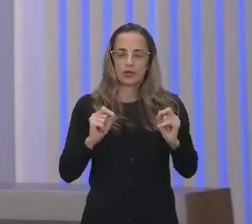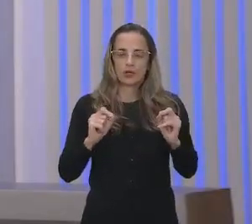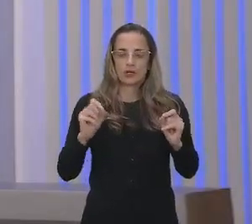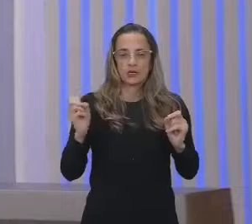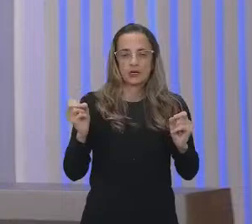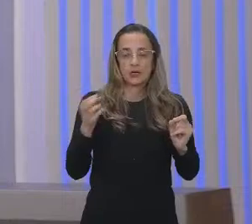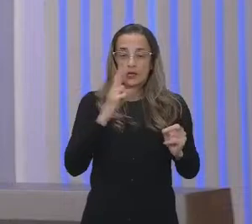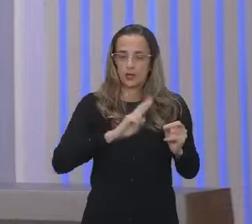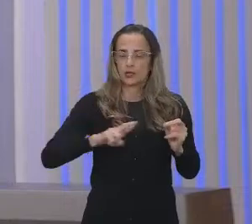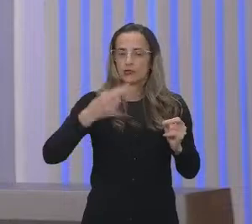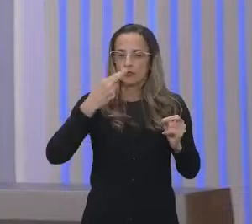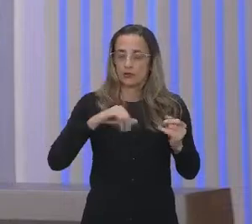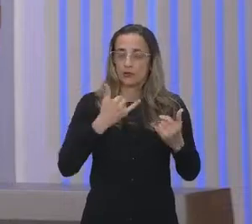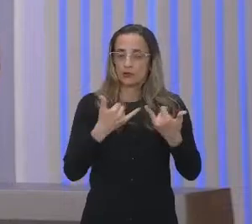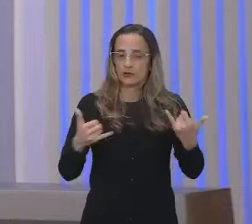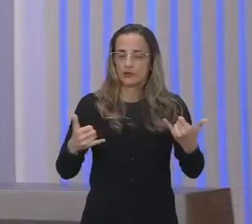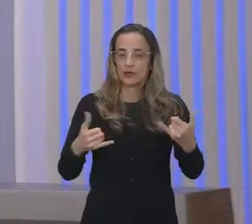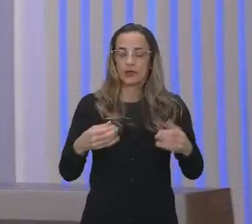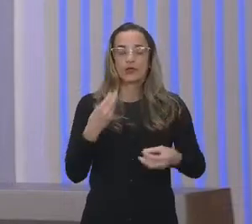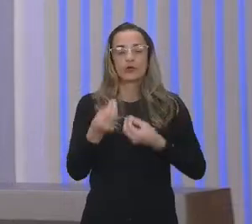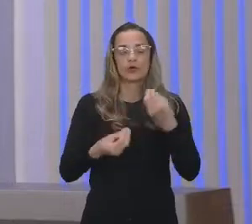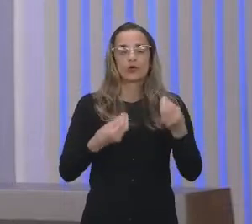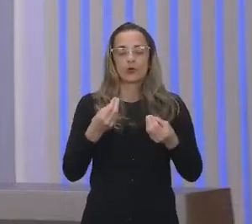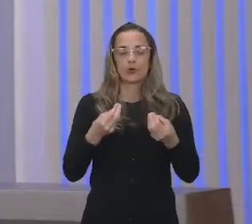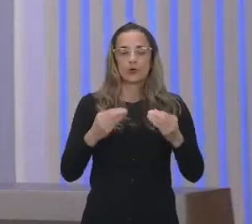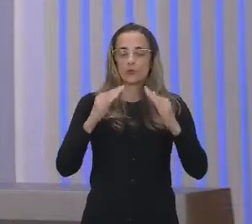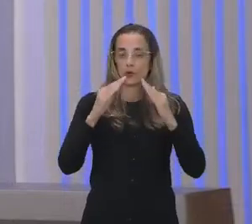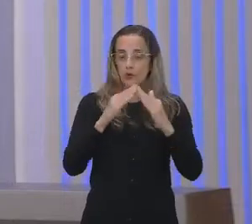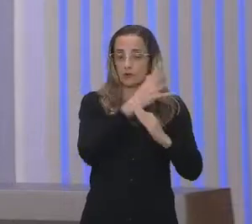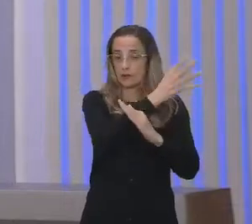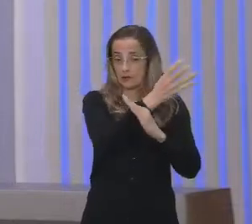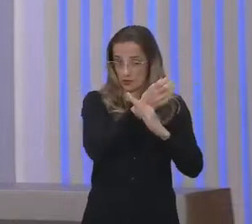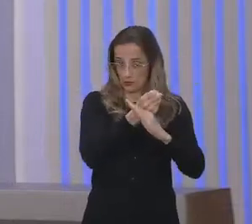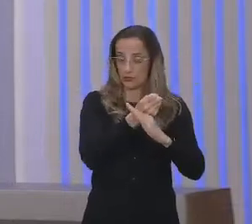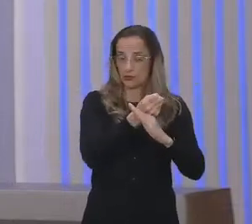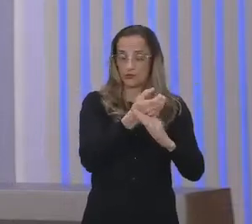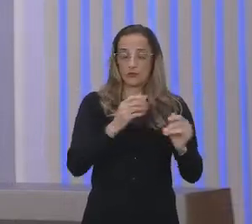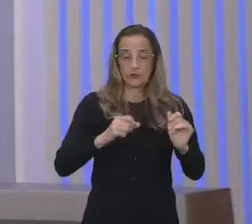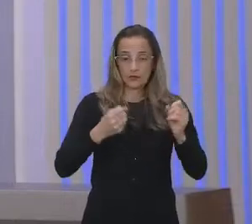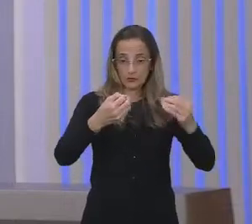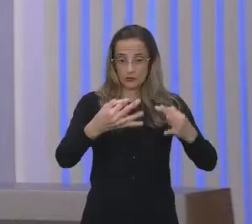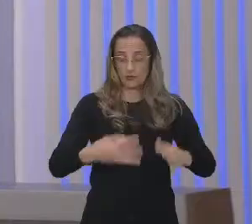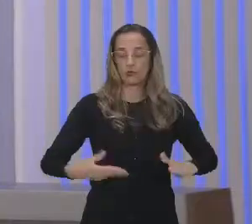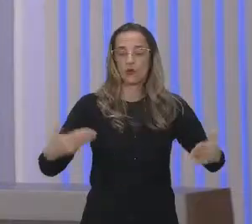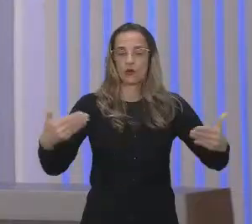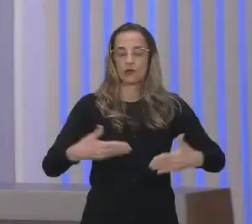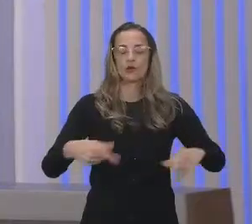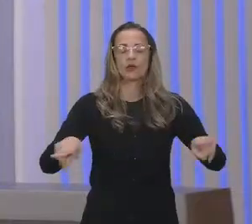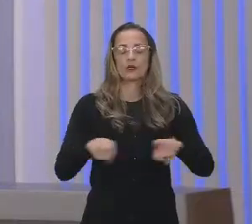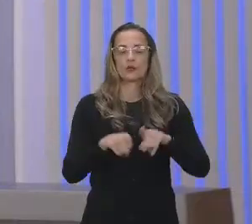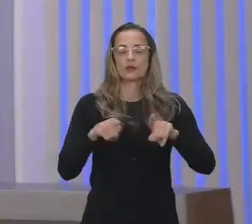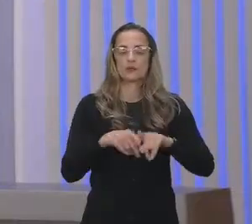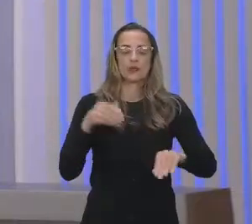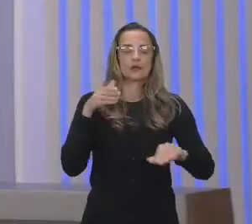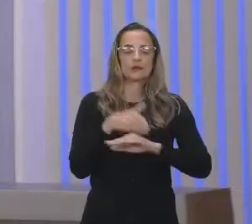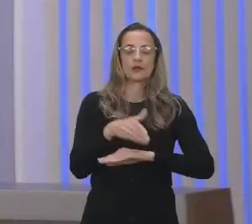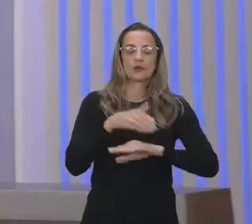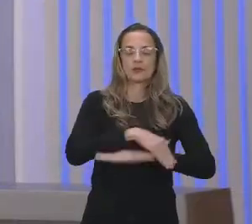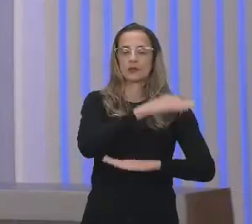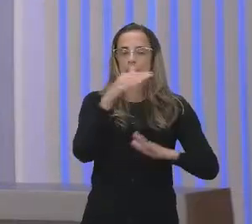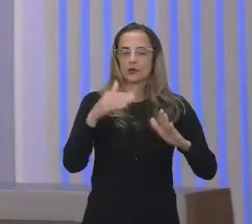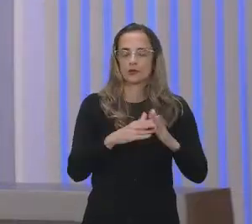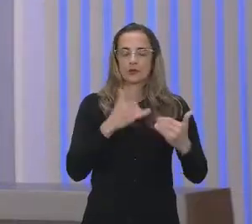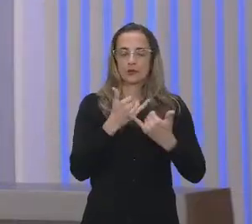renovável, né, como fonte de energia, mas com o uso de painéis solares, como você trouxe agora, né, mas também ela está presente em tudo. É uma das